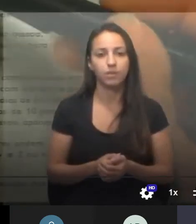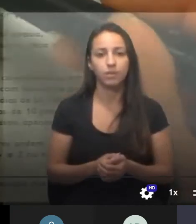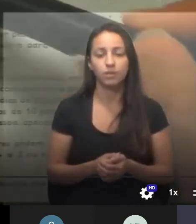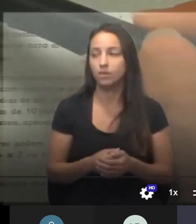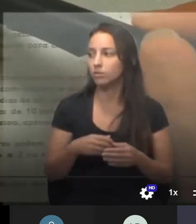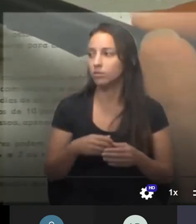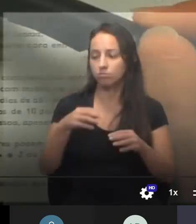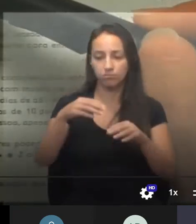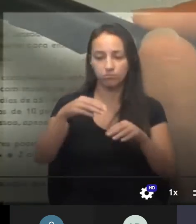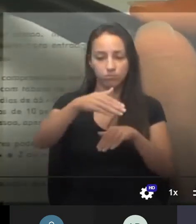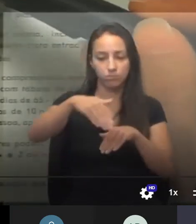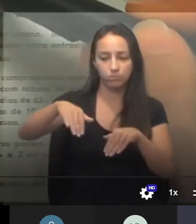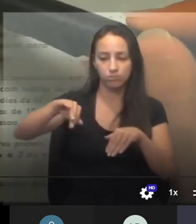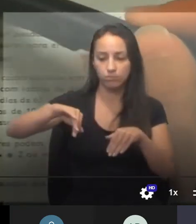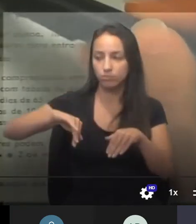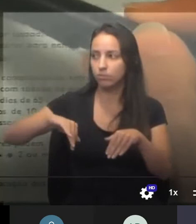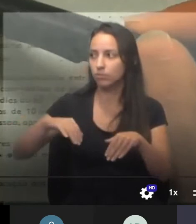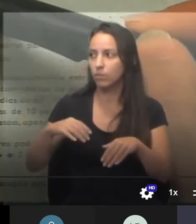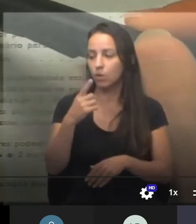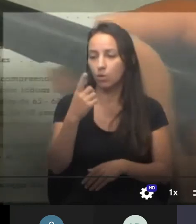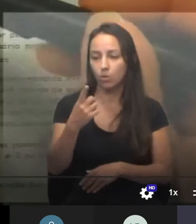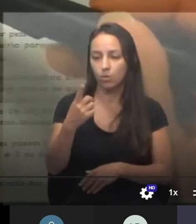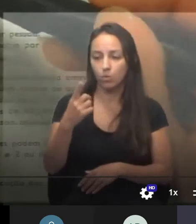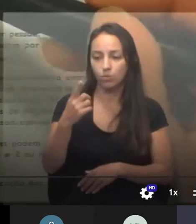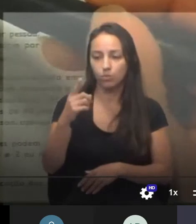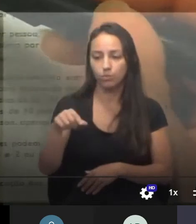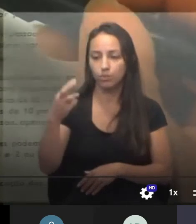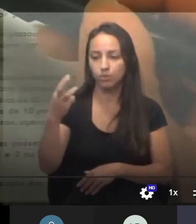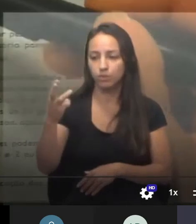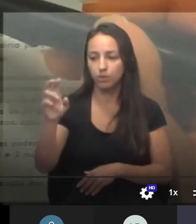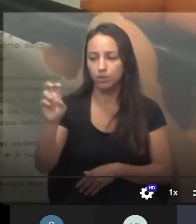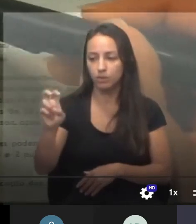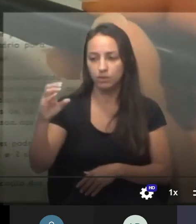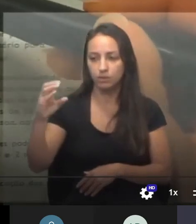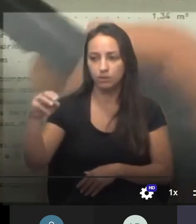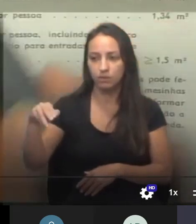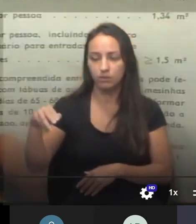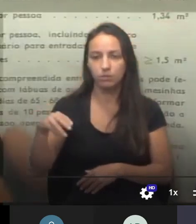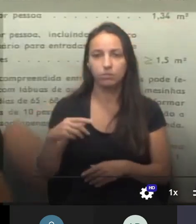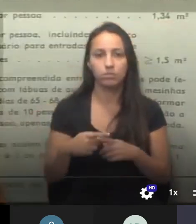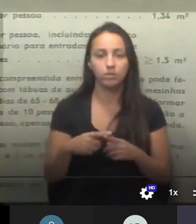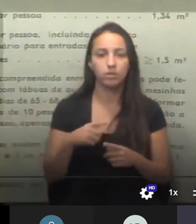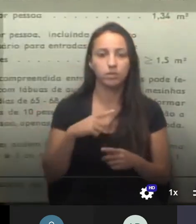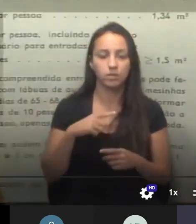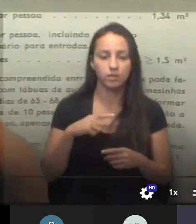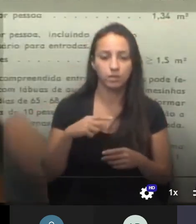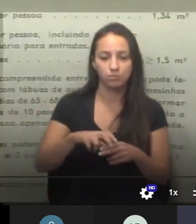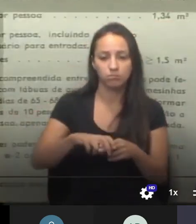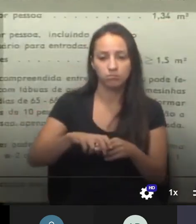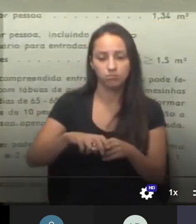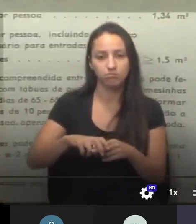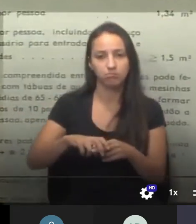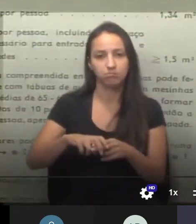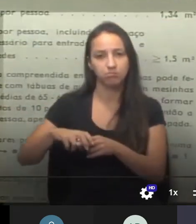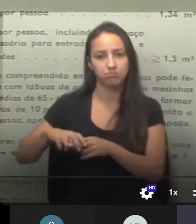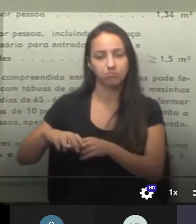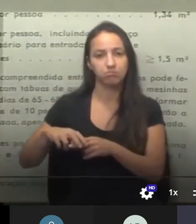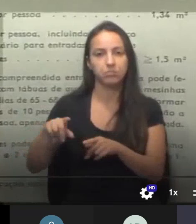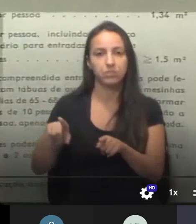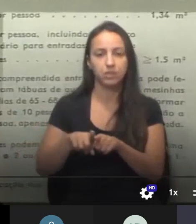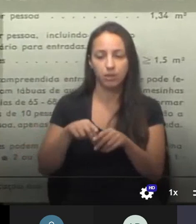entre mesas, 1,35 m, porque aí tem o espaço para as cadeiras e ainda para uma circulação,